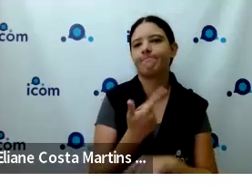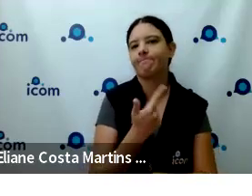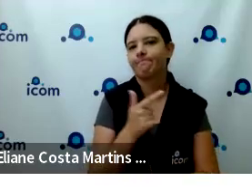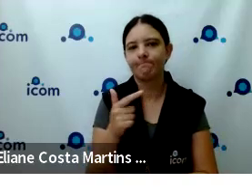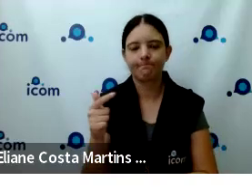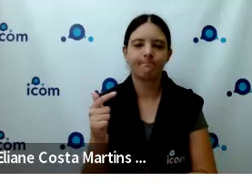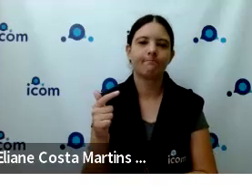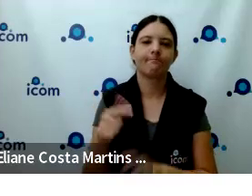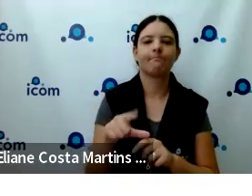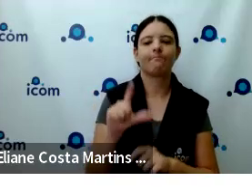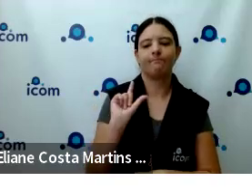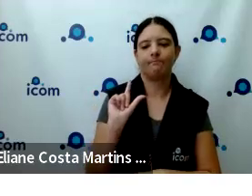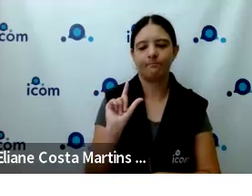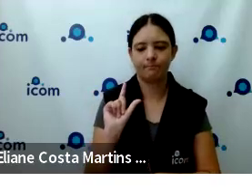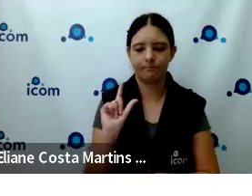prévia